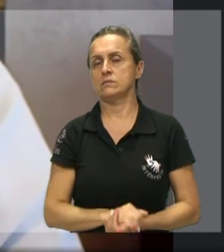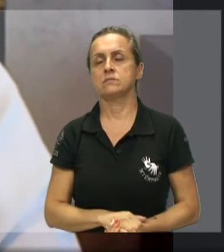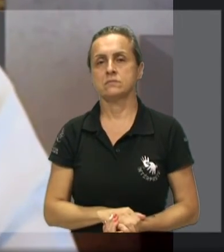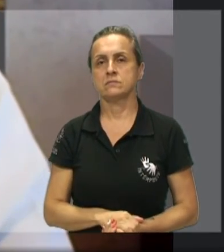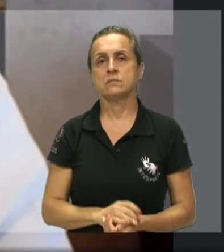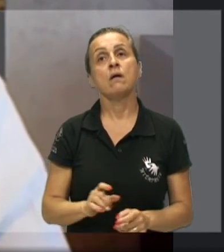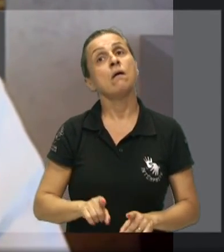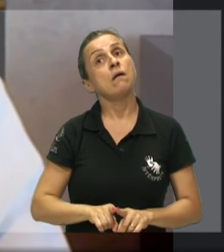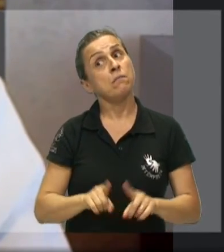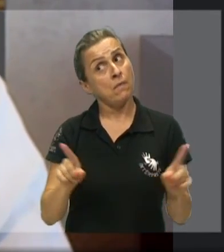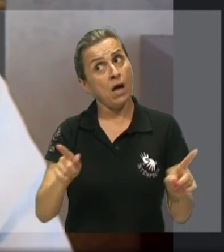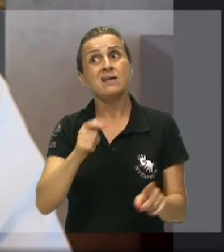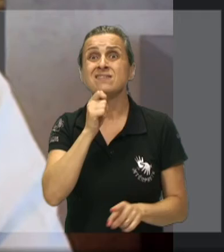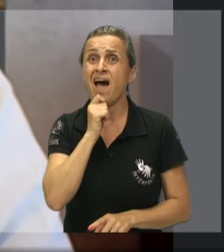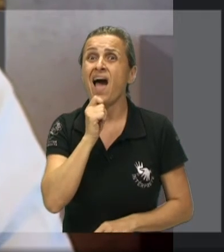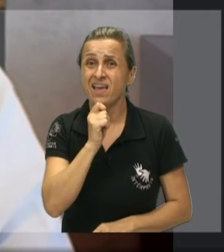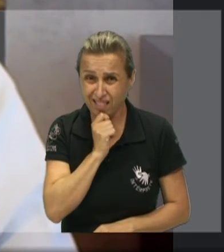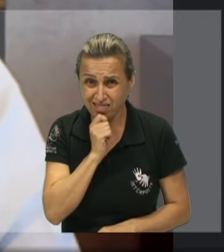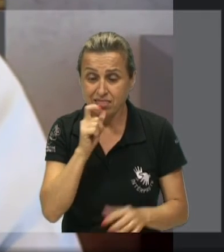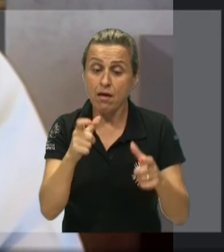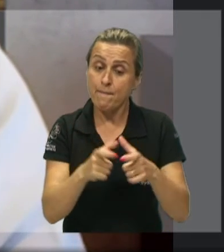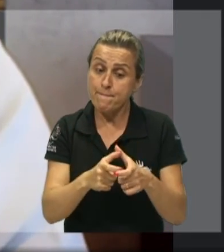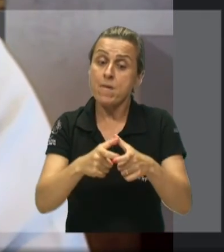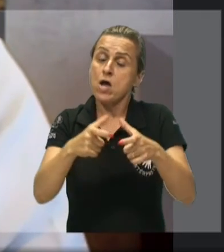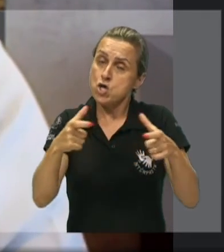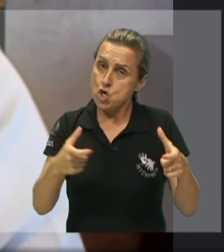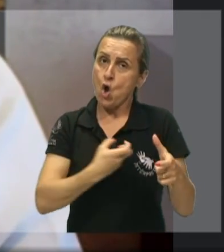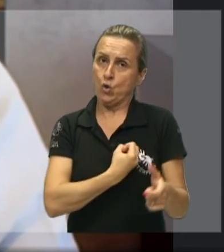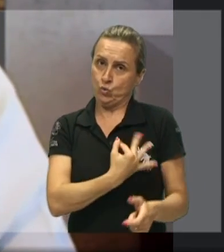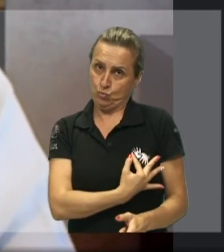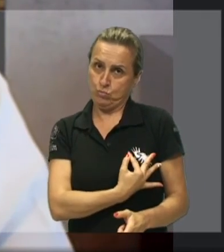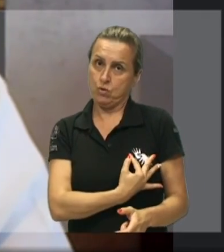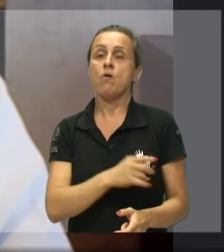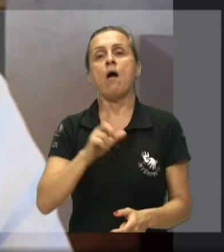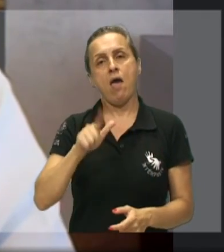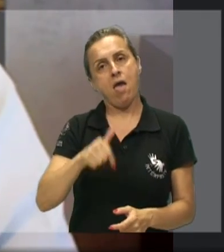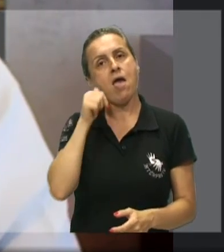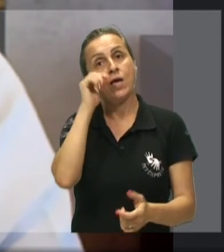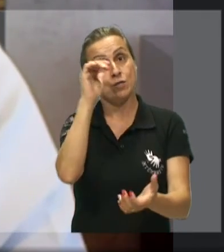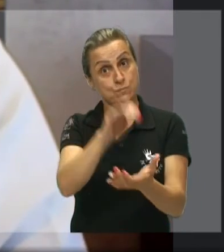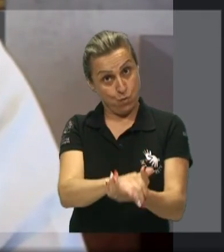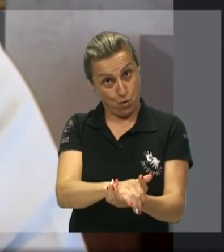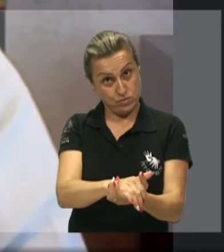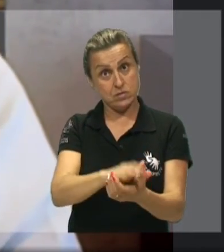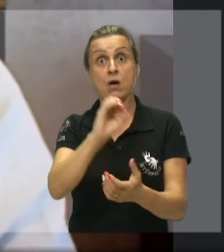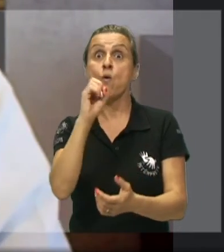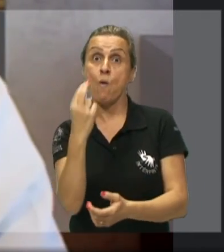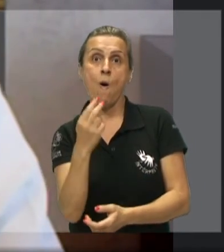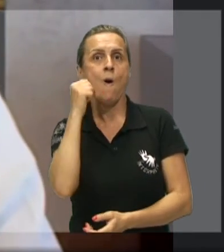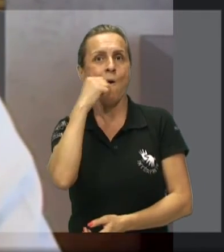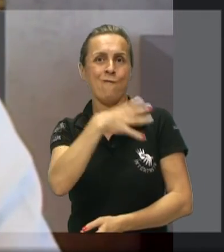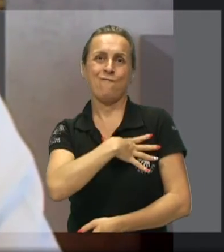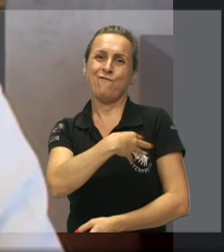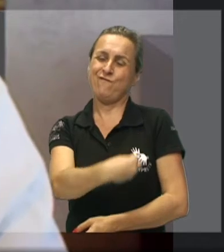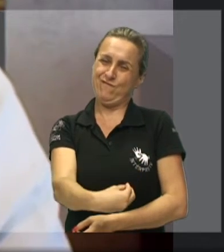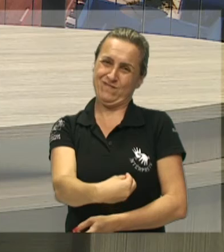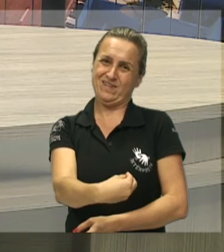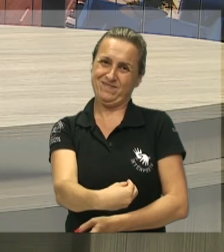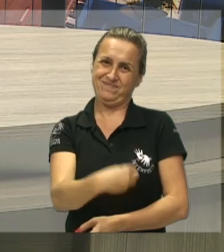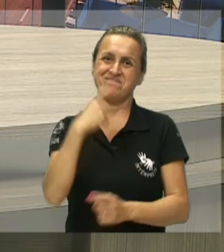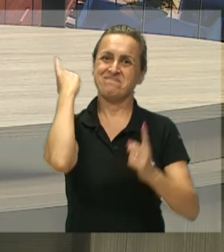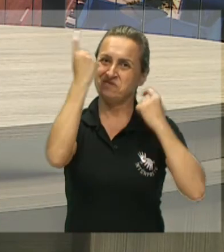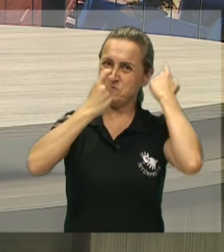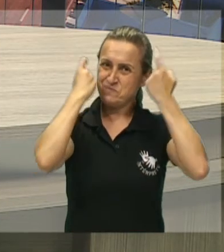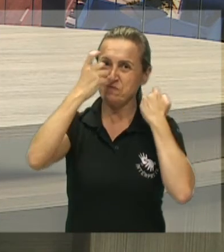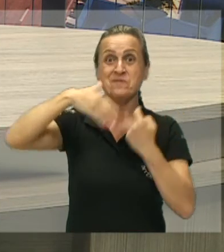quem dirige, direciona, ou é a esposa ou são as filhas, né? Que geralmente elas se preocupam